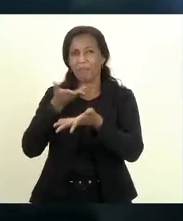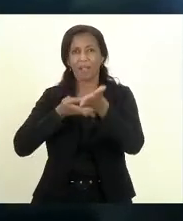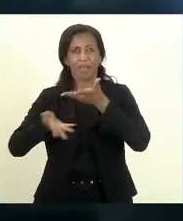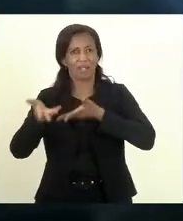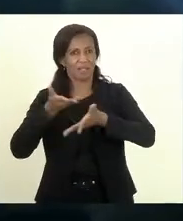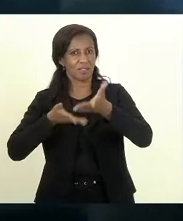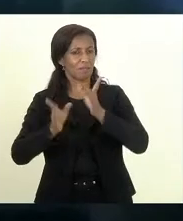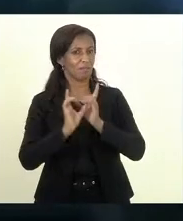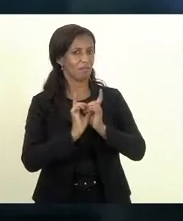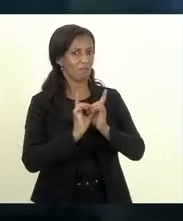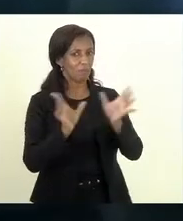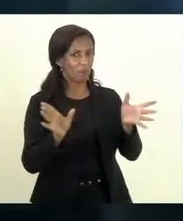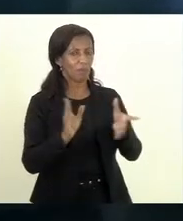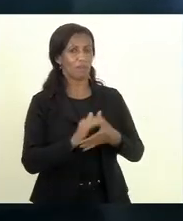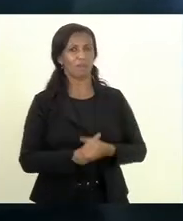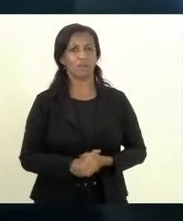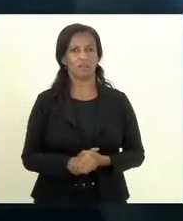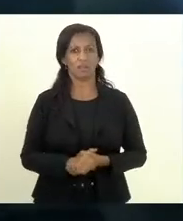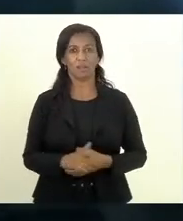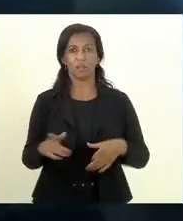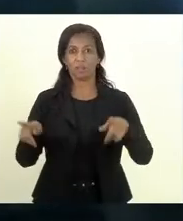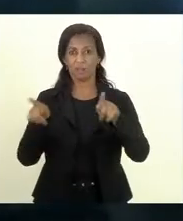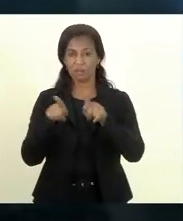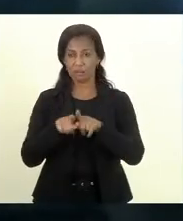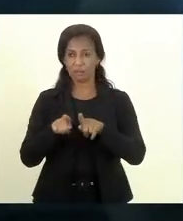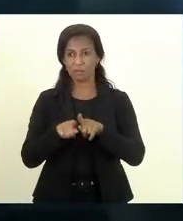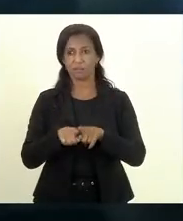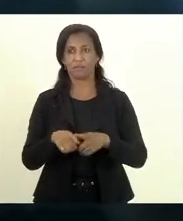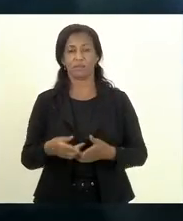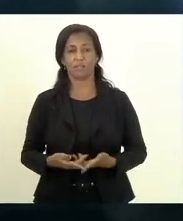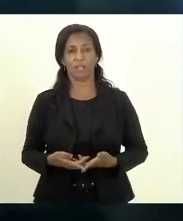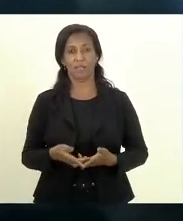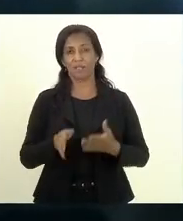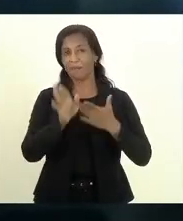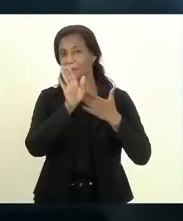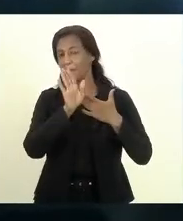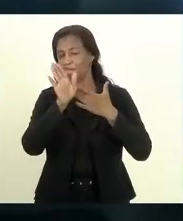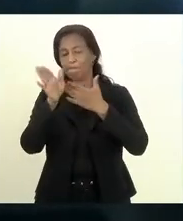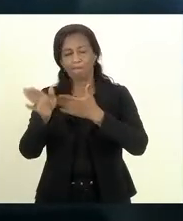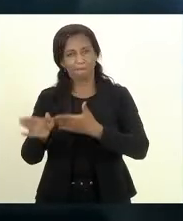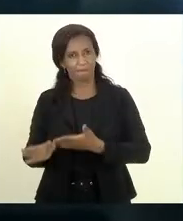participação democrática, além de uma fidelidade